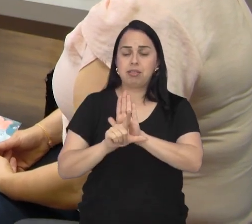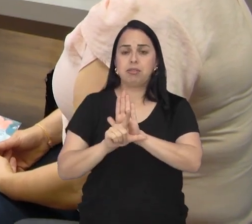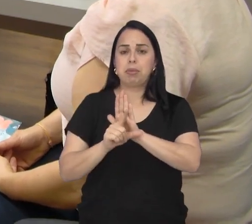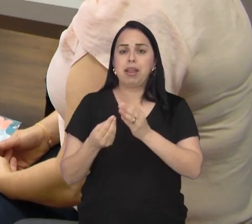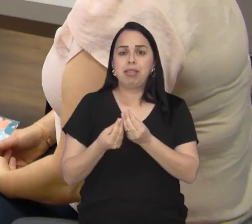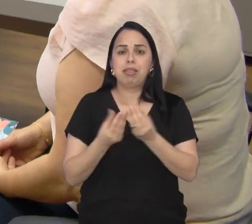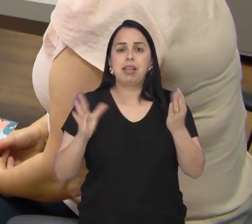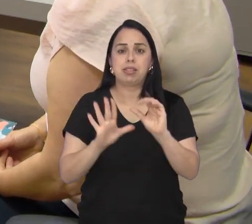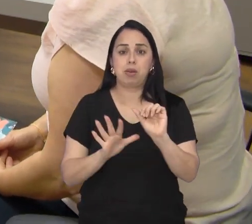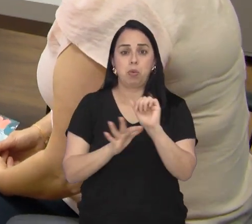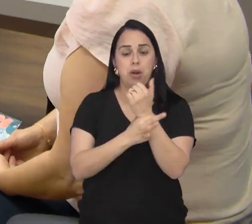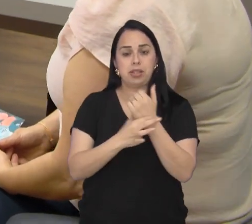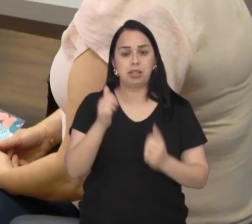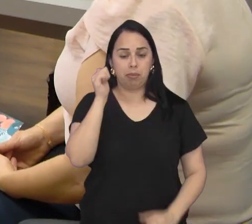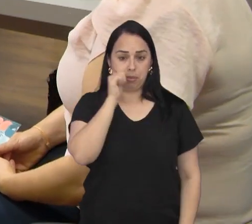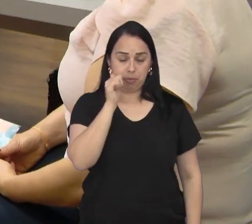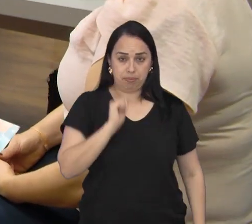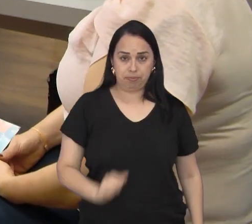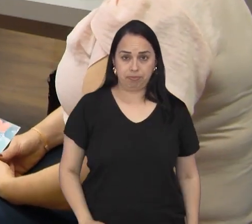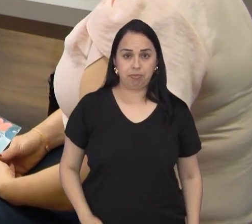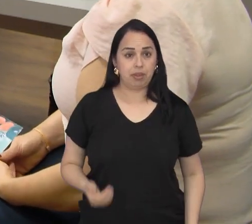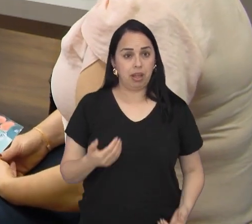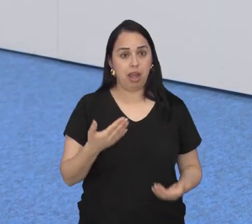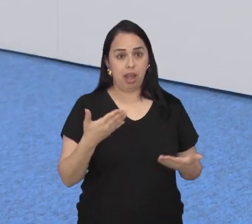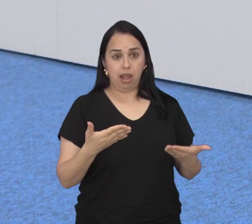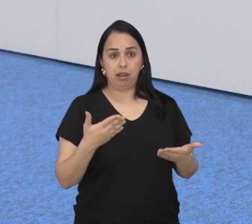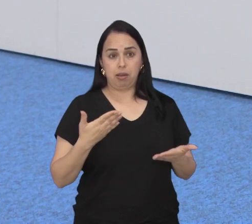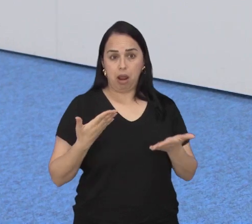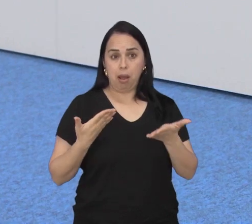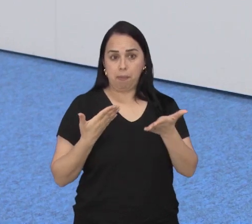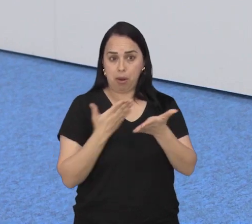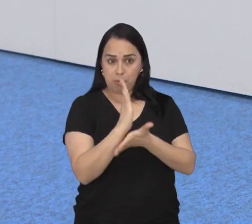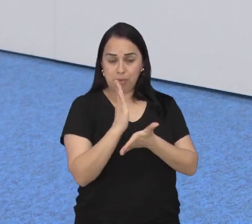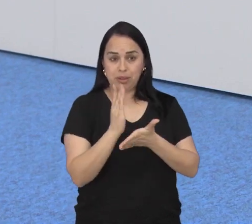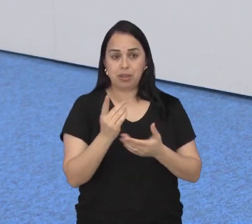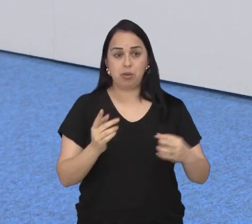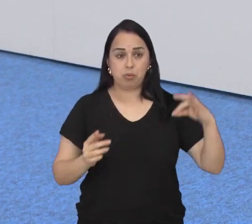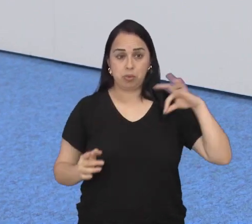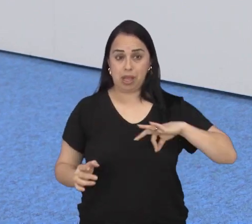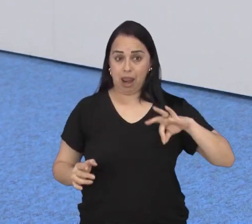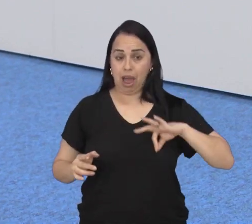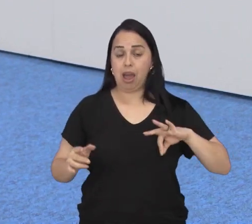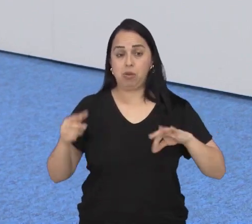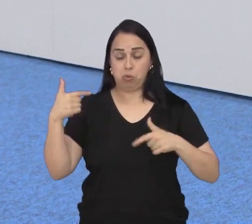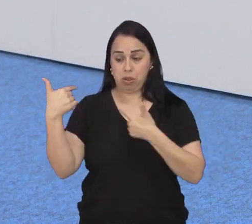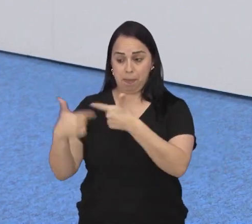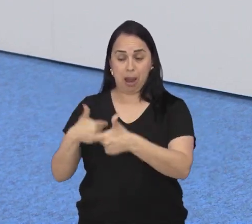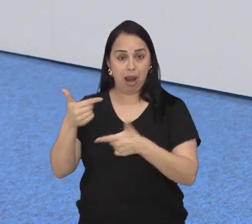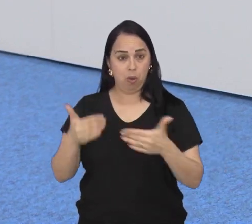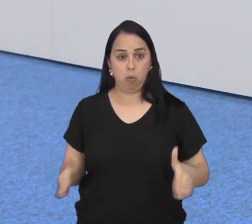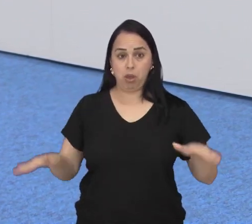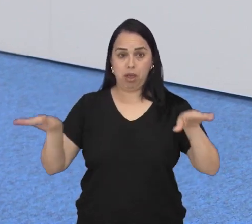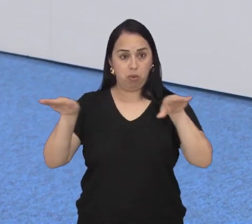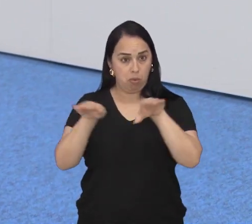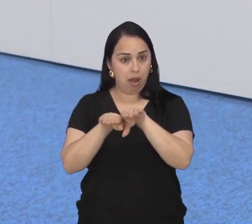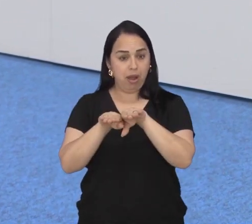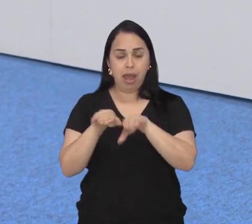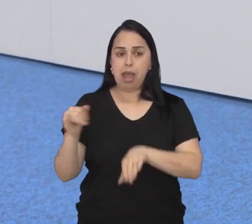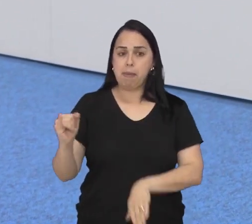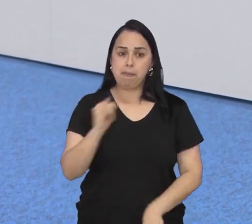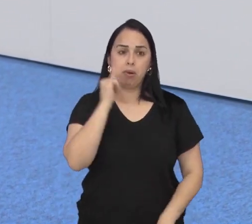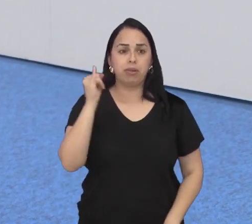a inclusão e segurança da mulher na sociedade. A política que ela conseguiu aprovar, salário igual, trabalho igual,